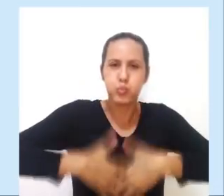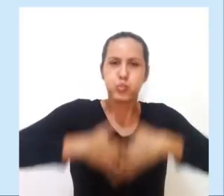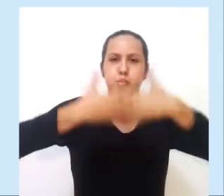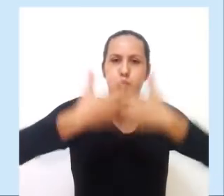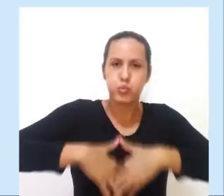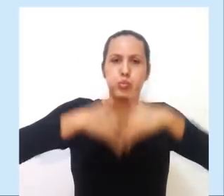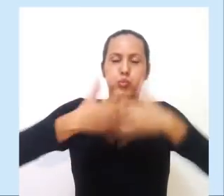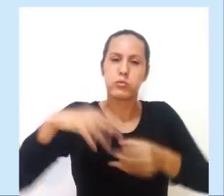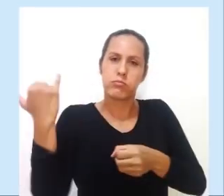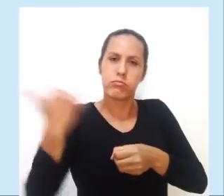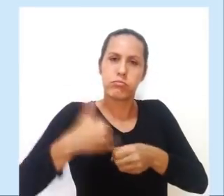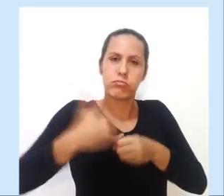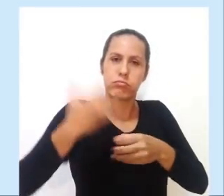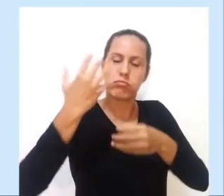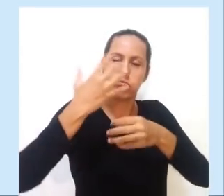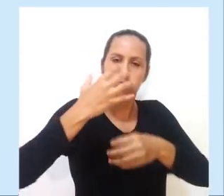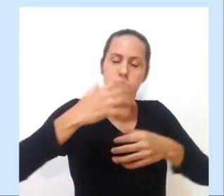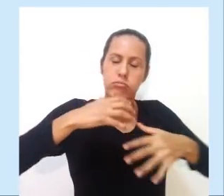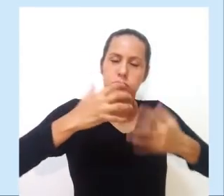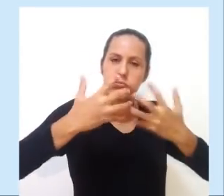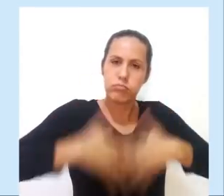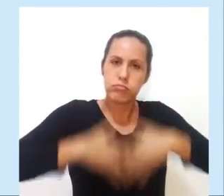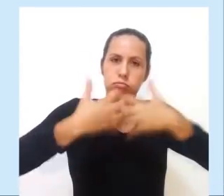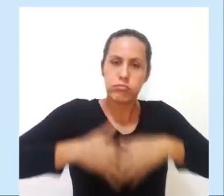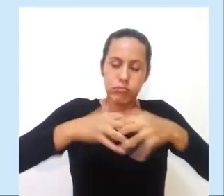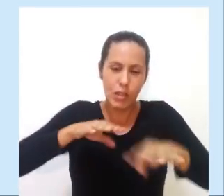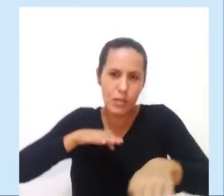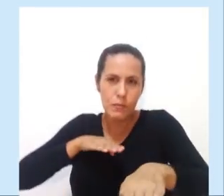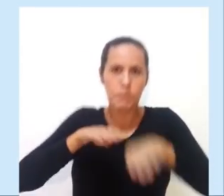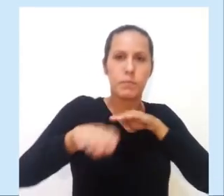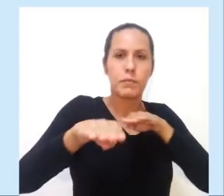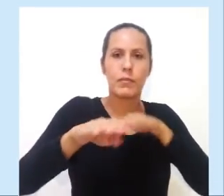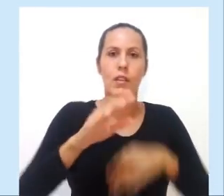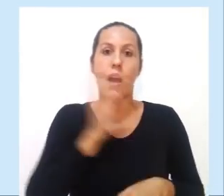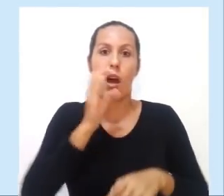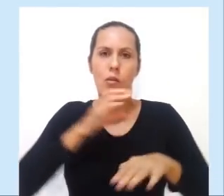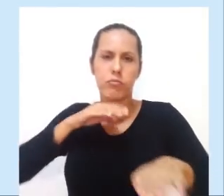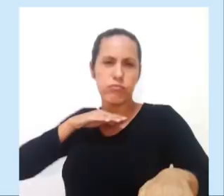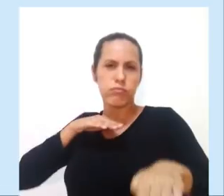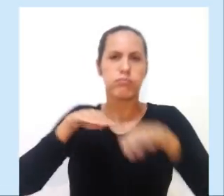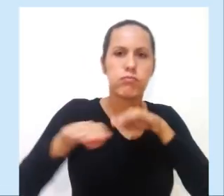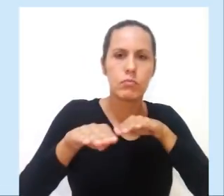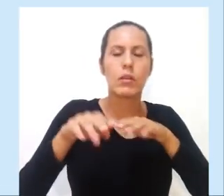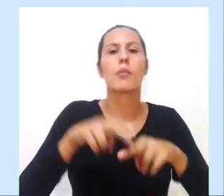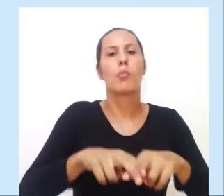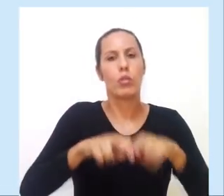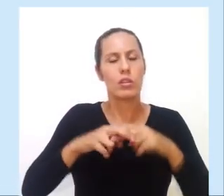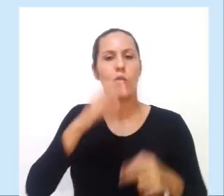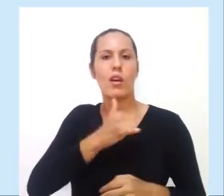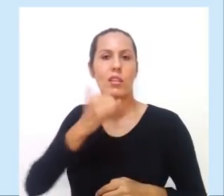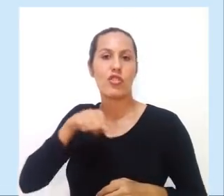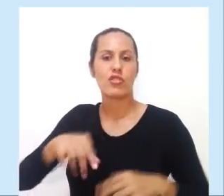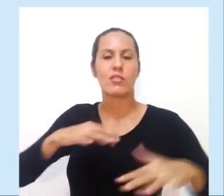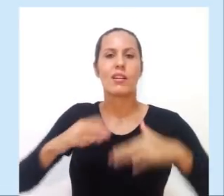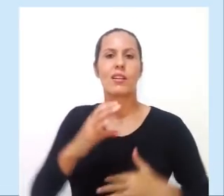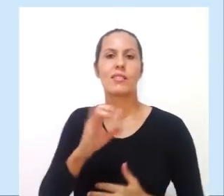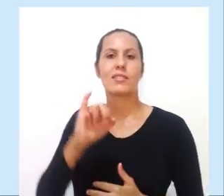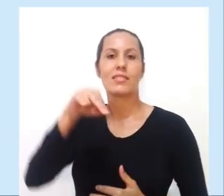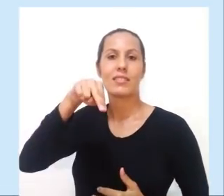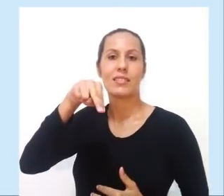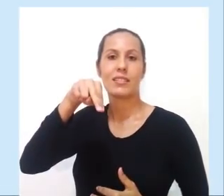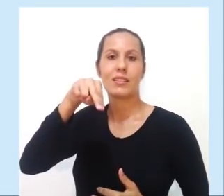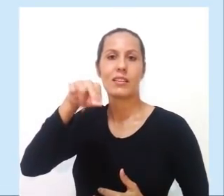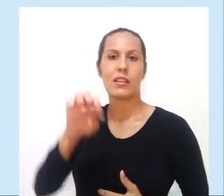energia cinética. Ela está dando velocidade ao carro. O carro está conseguindo se deslocar em alta velocidade devido à